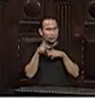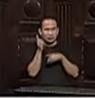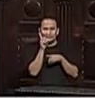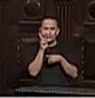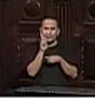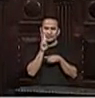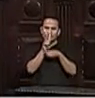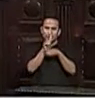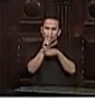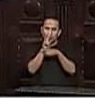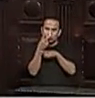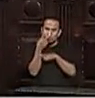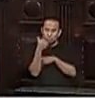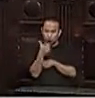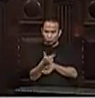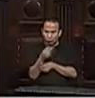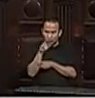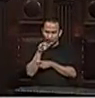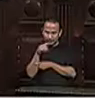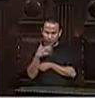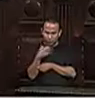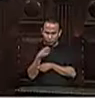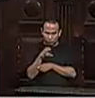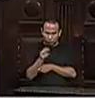de 2 bilhões e 900.